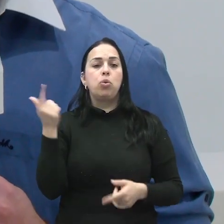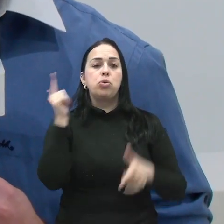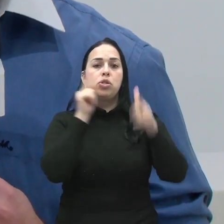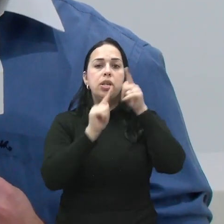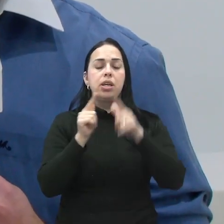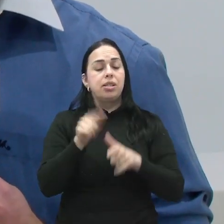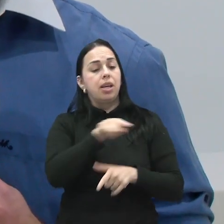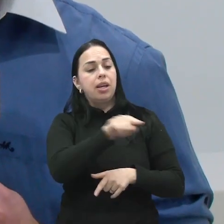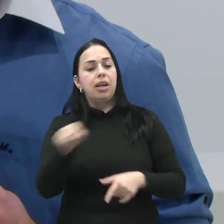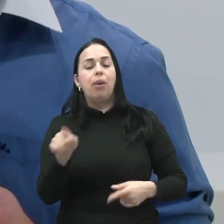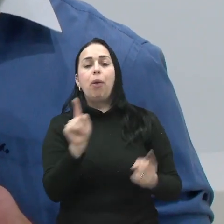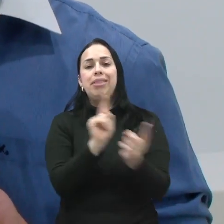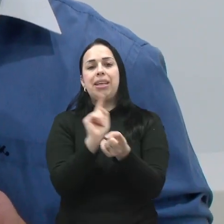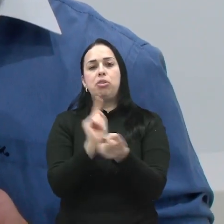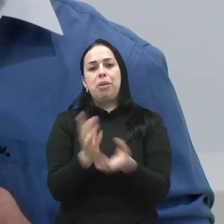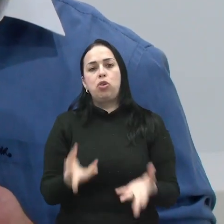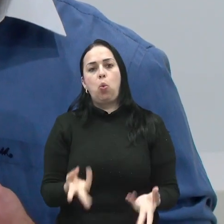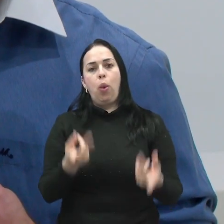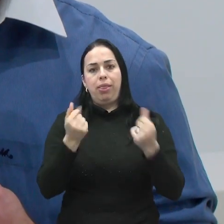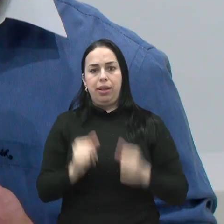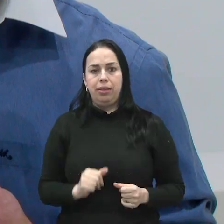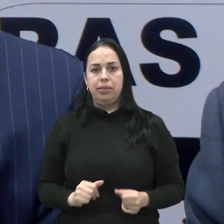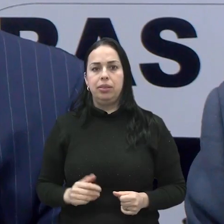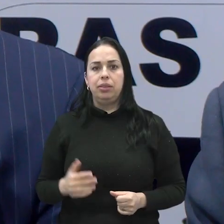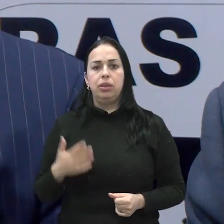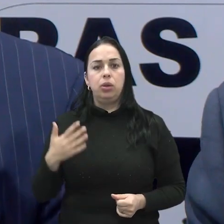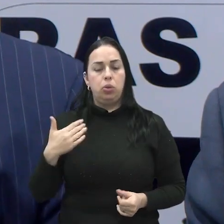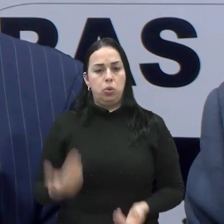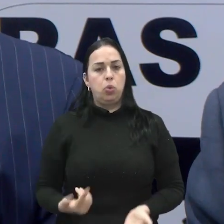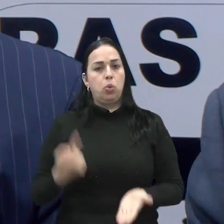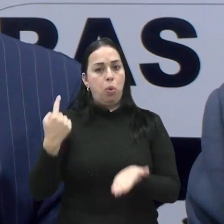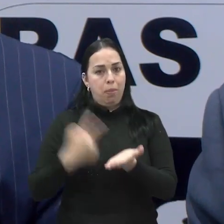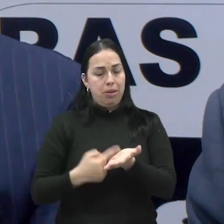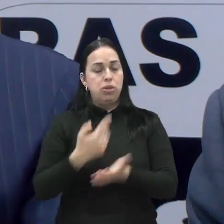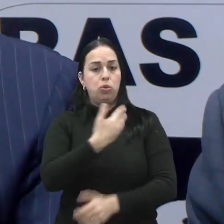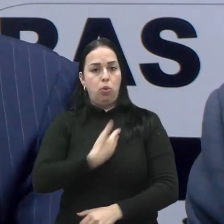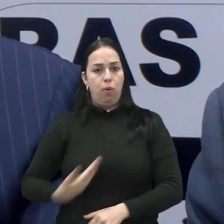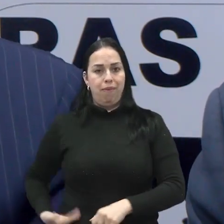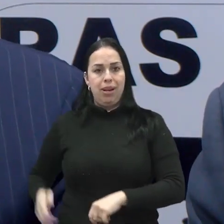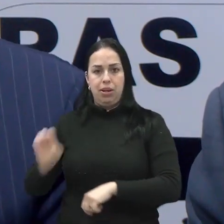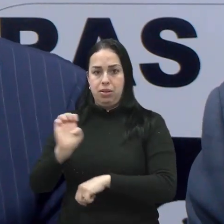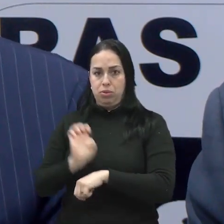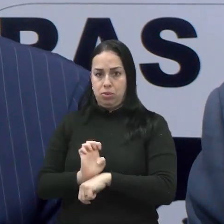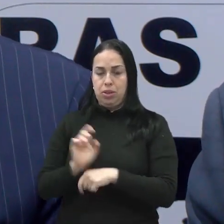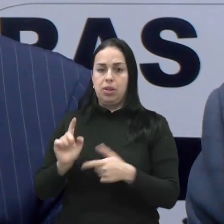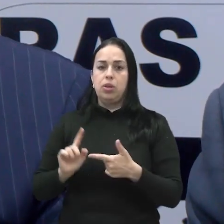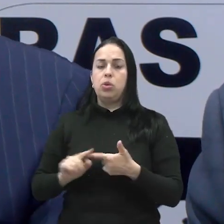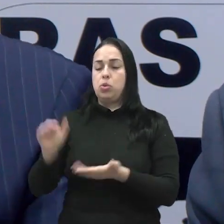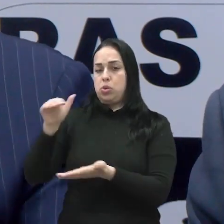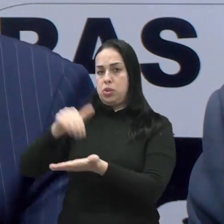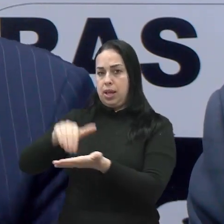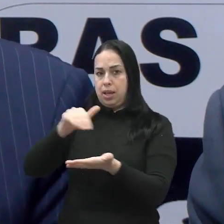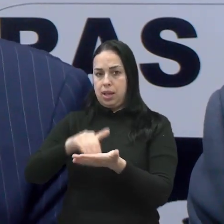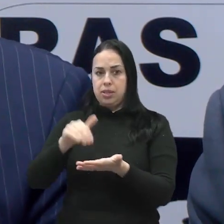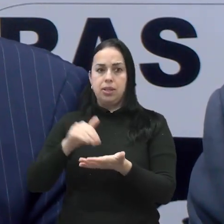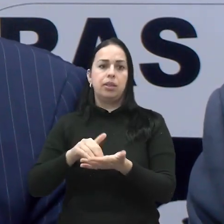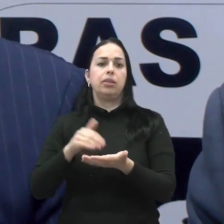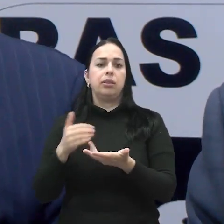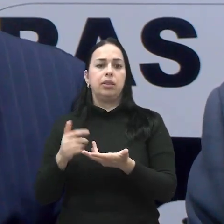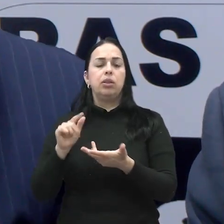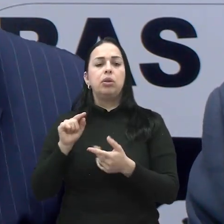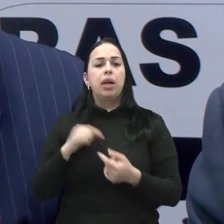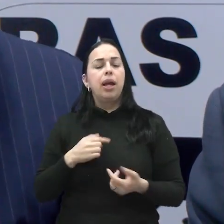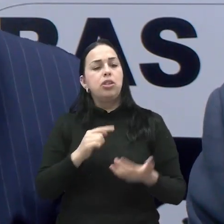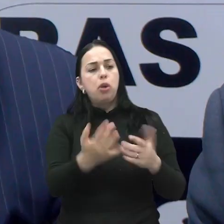ampliando o acesso e a qualidade dos serviços à população. O compromisso do governo do estado, com os secretários municipais, com os